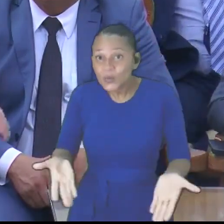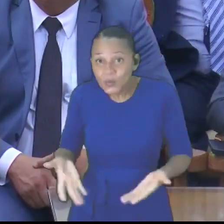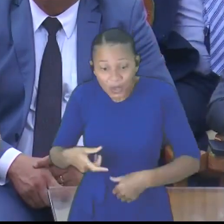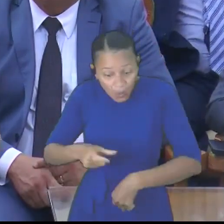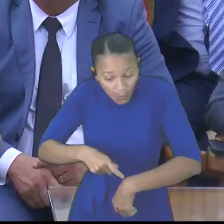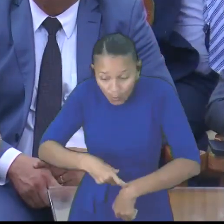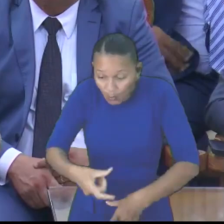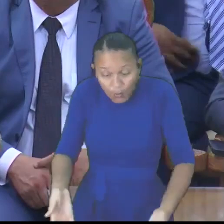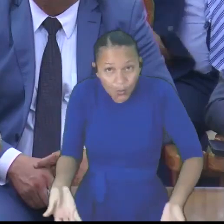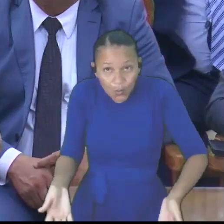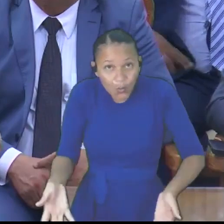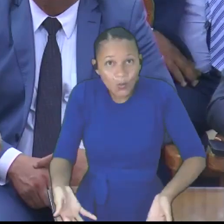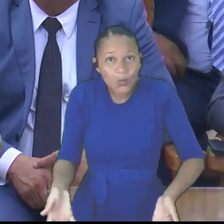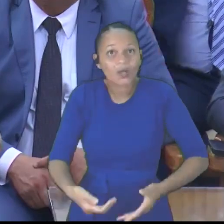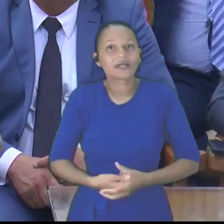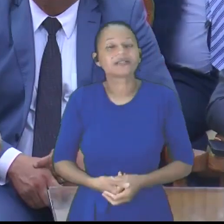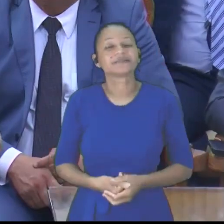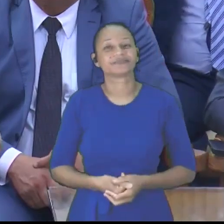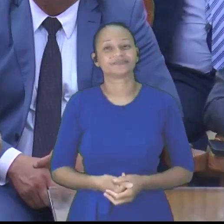hora.